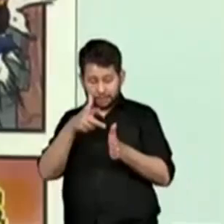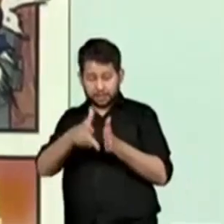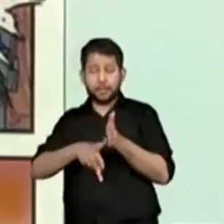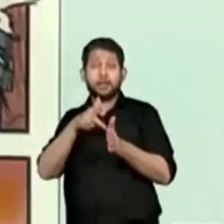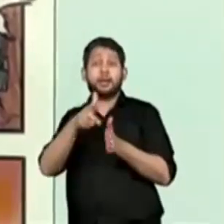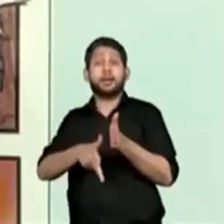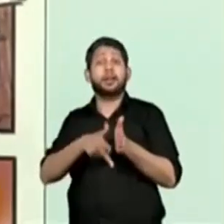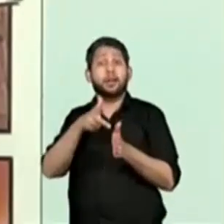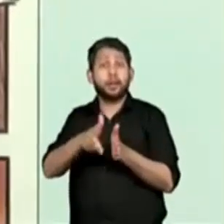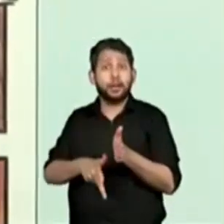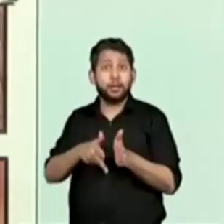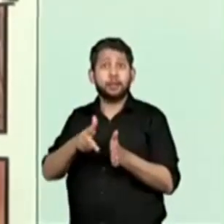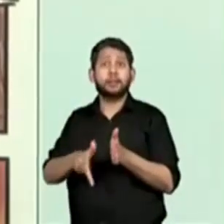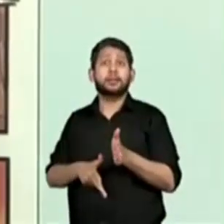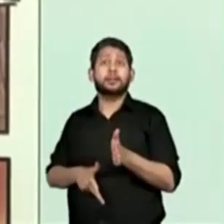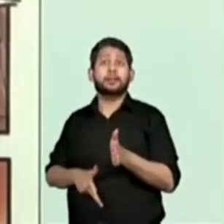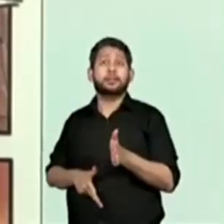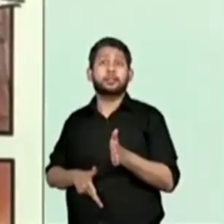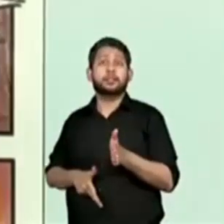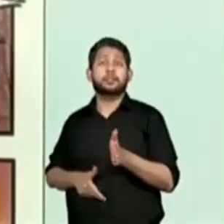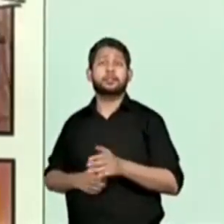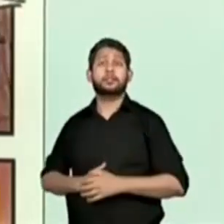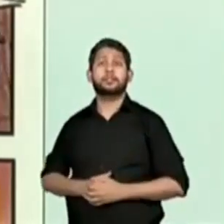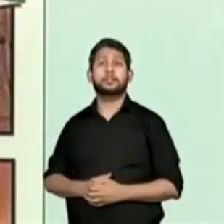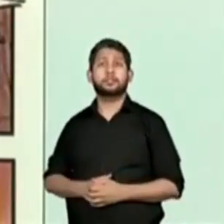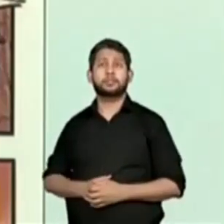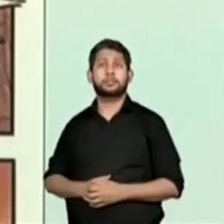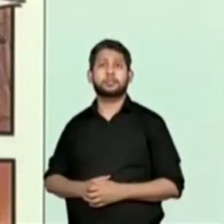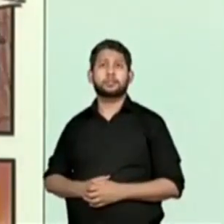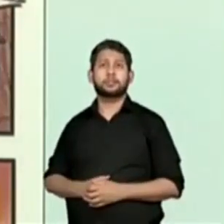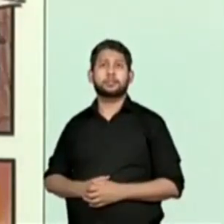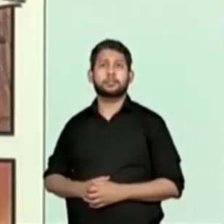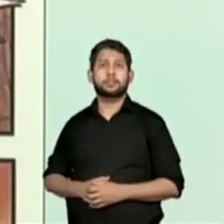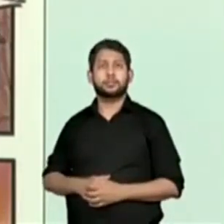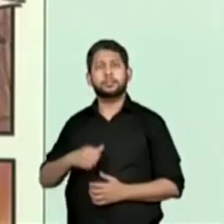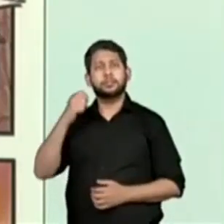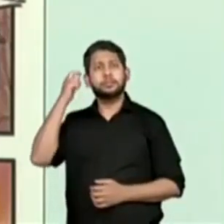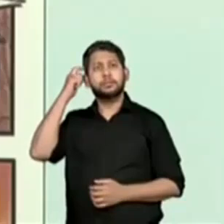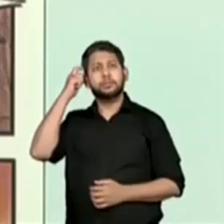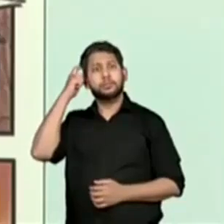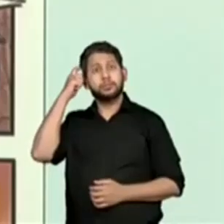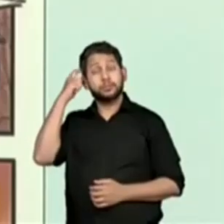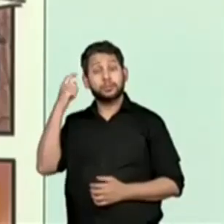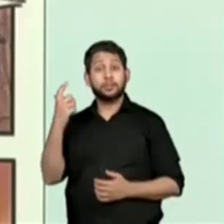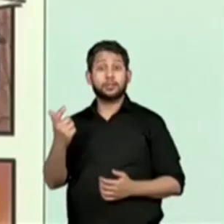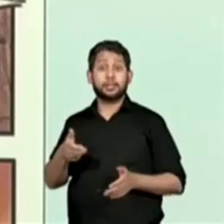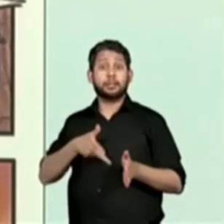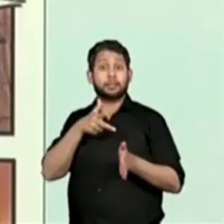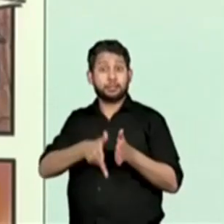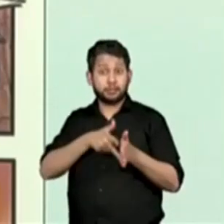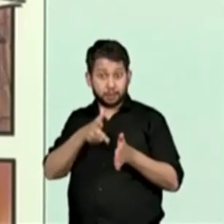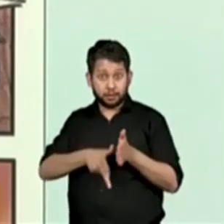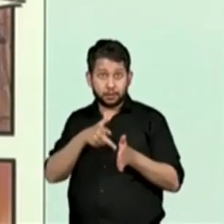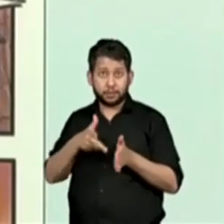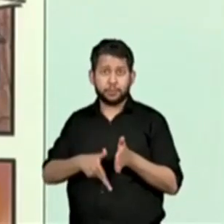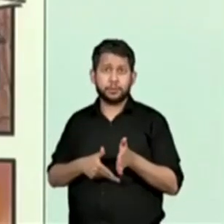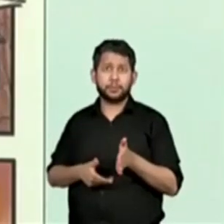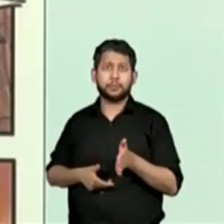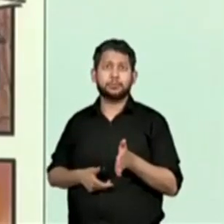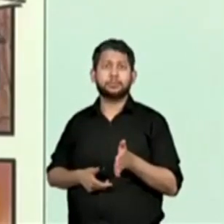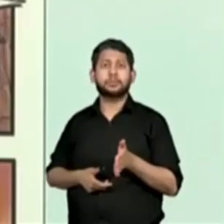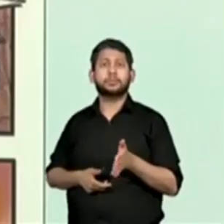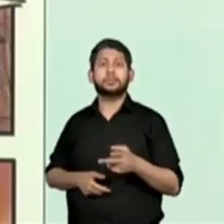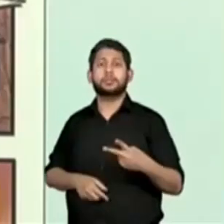a locomotiva, quer dizer, o trem, né? Eu cismei com locomotiva.